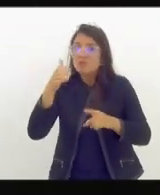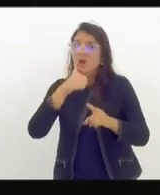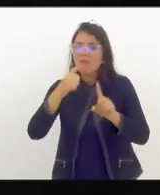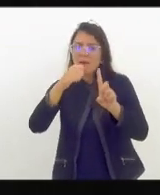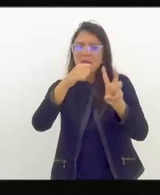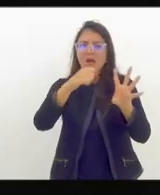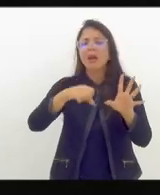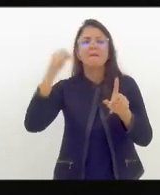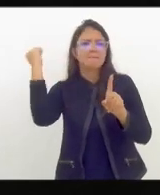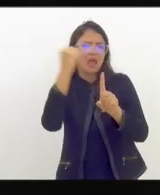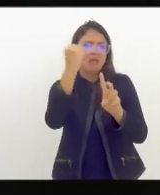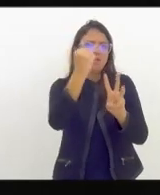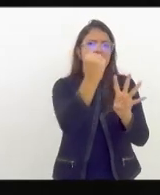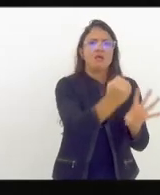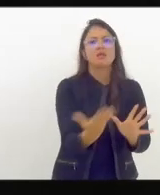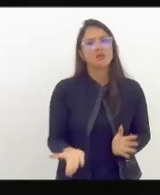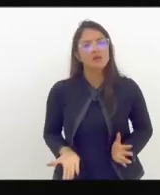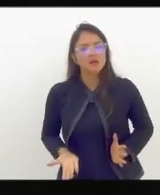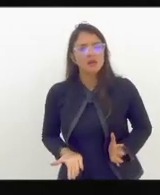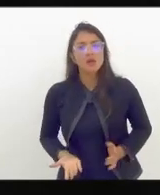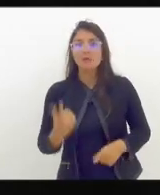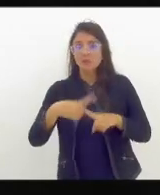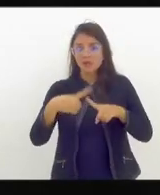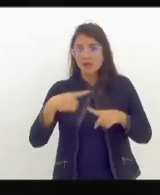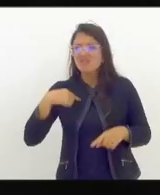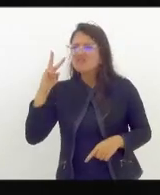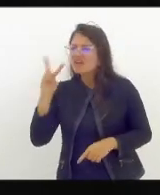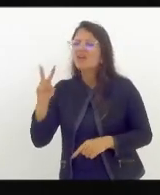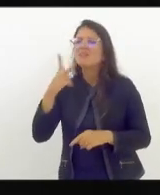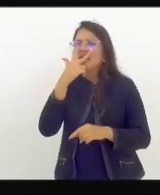porque é o que a gente retrata um tipo como esse.